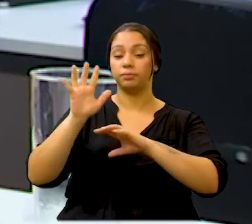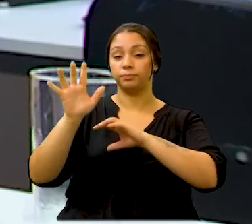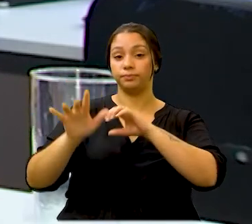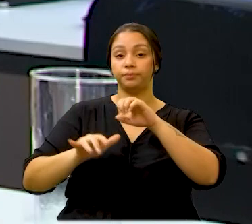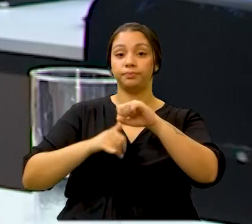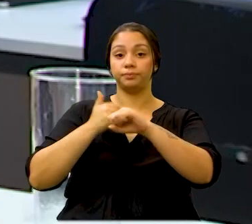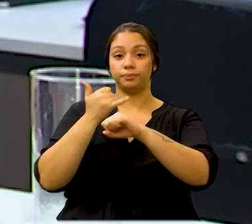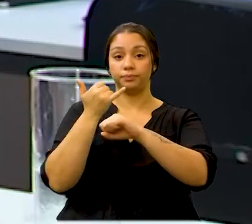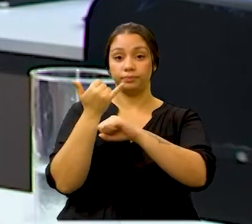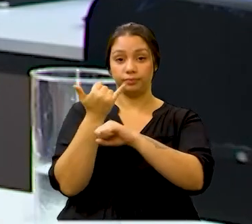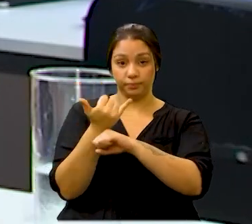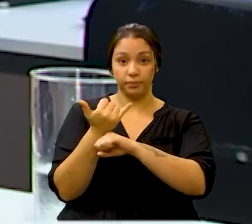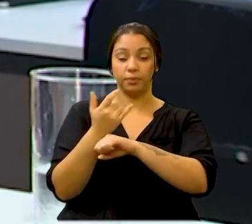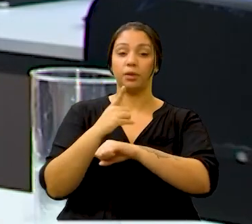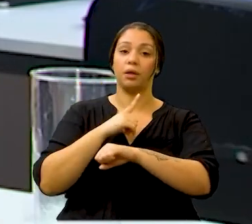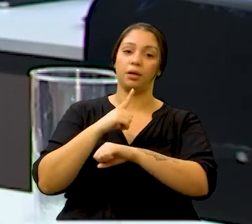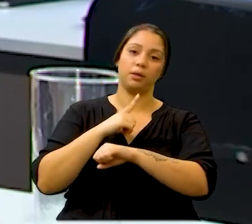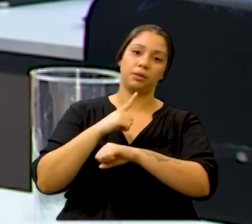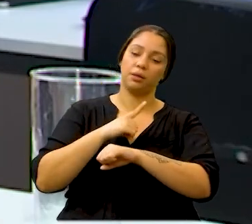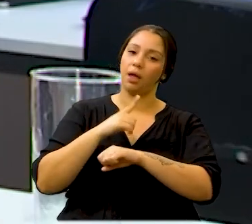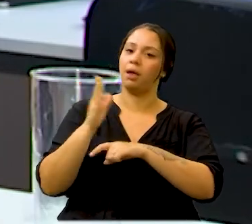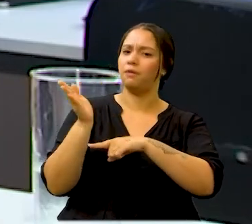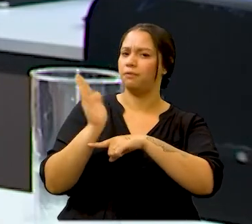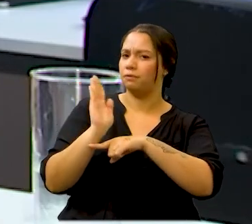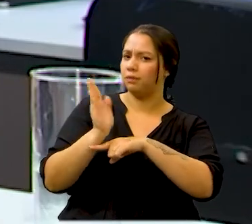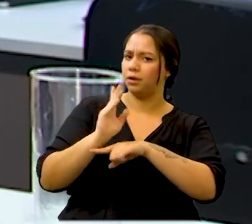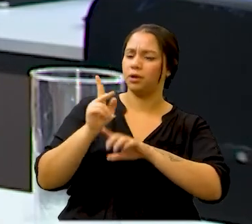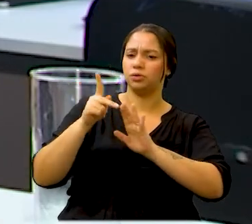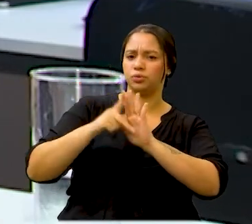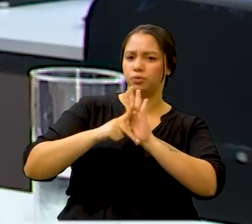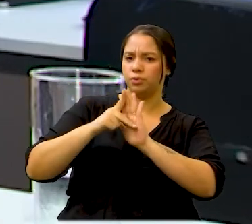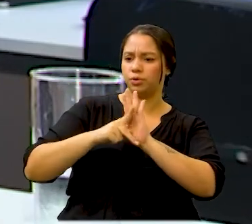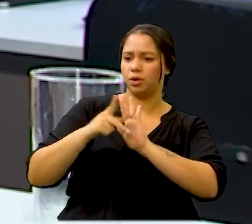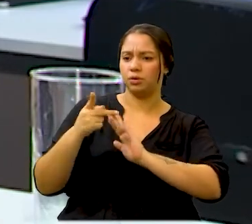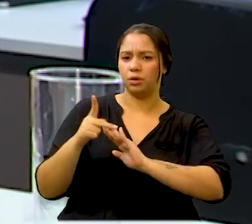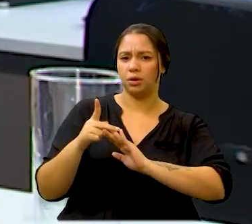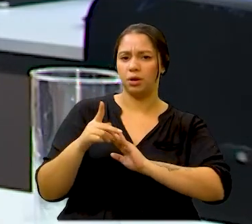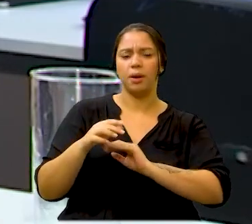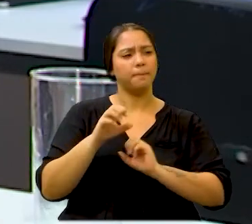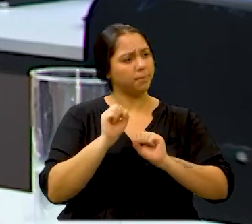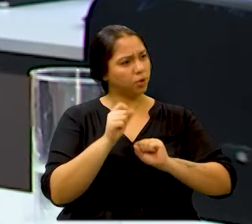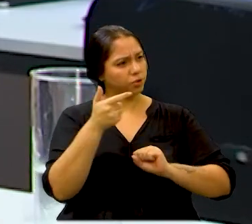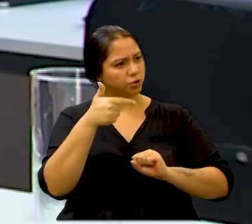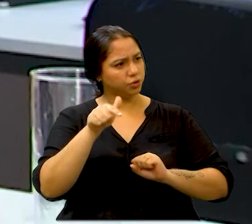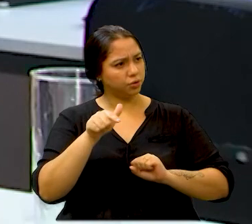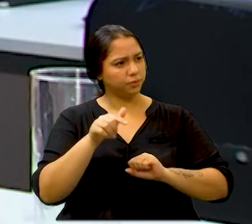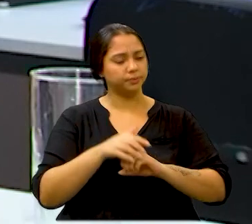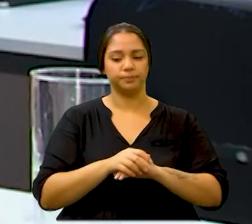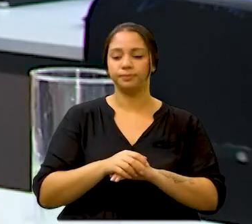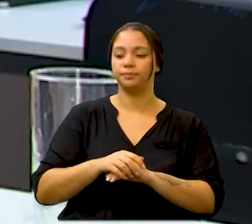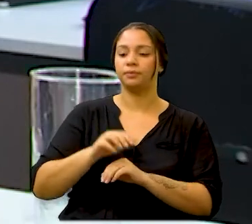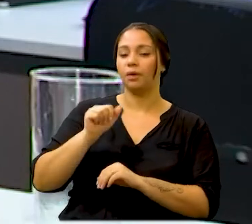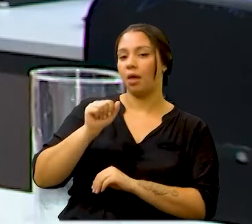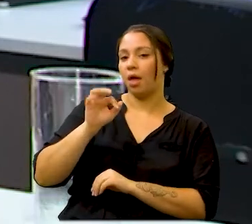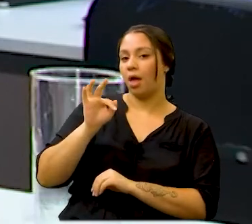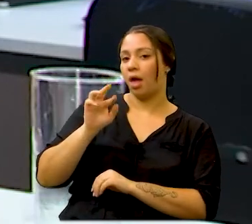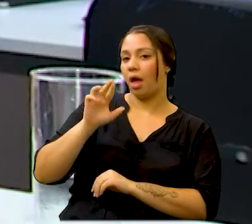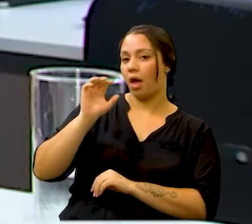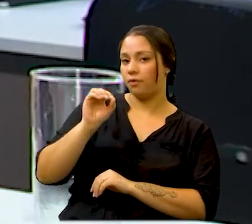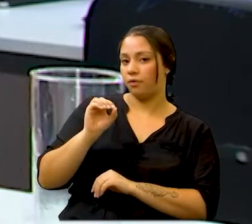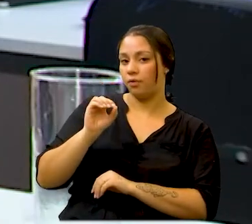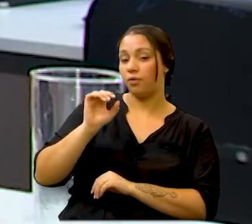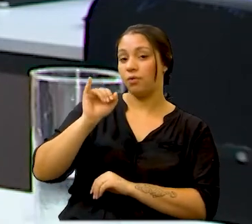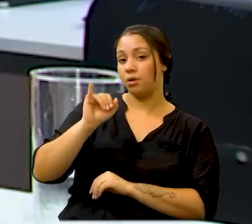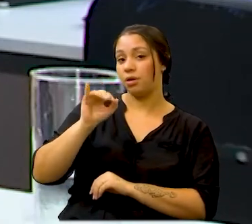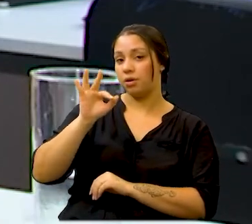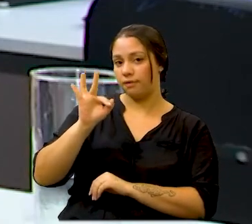Afroife Ubuntu Maker, vão ter também lá os vídeos desse projeto. Repita, professora. Chama Afroife Ubuntu